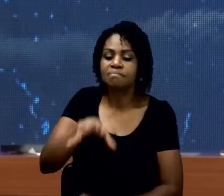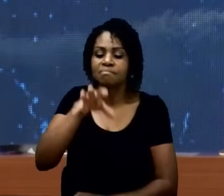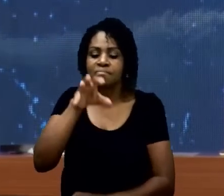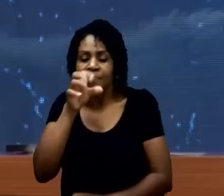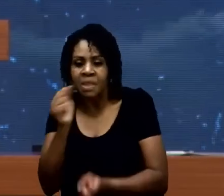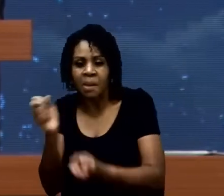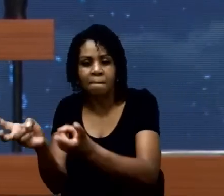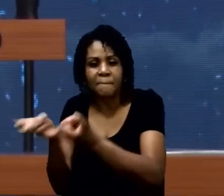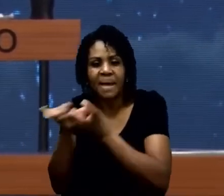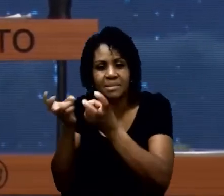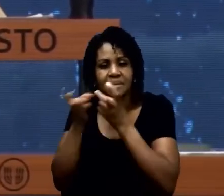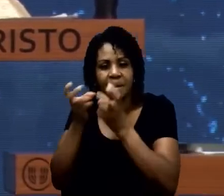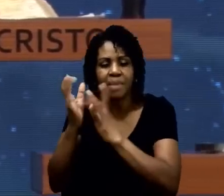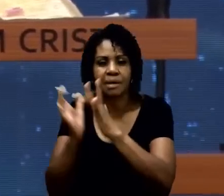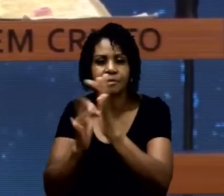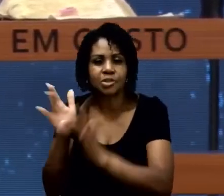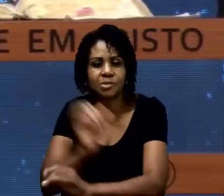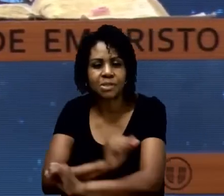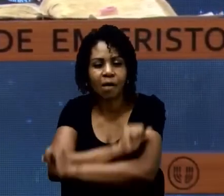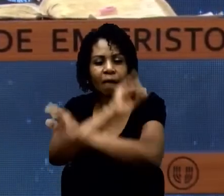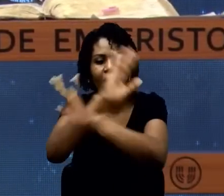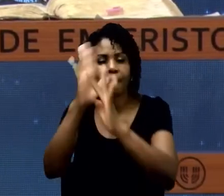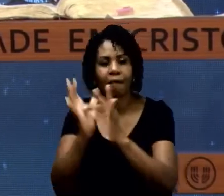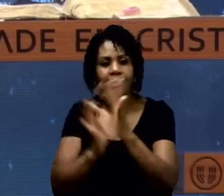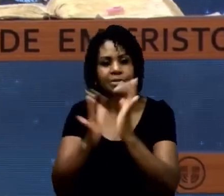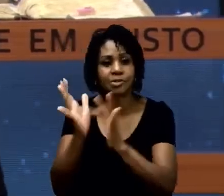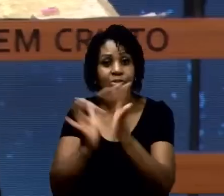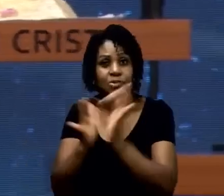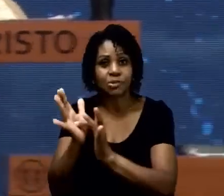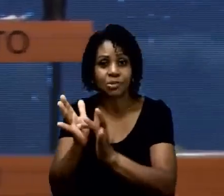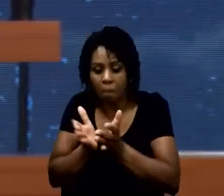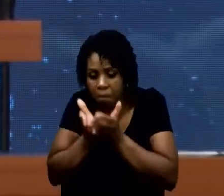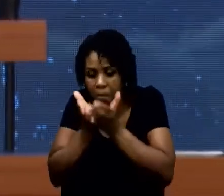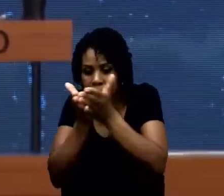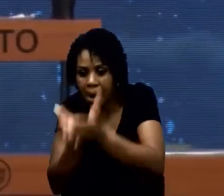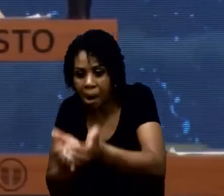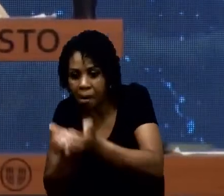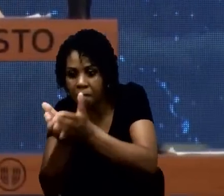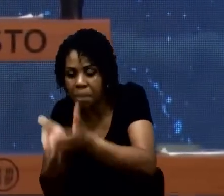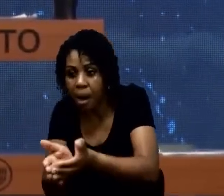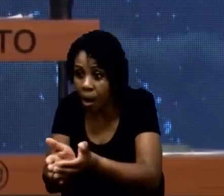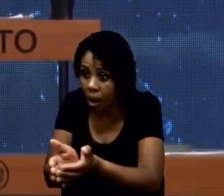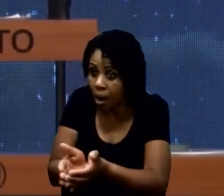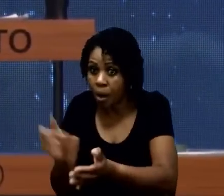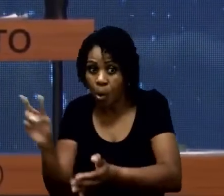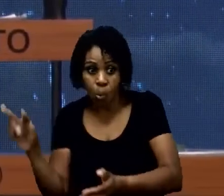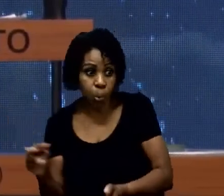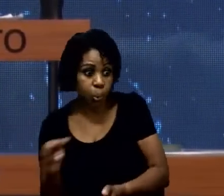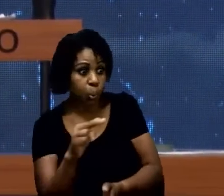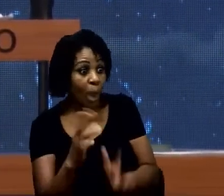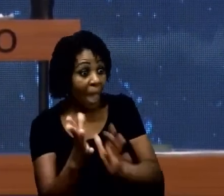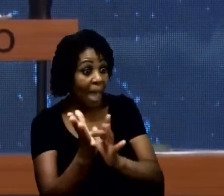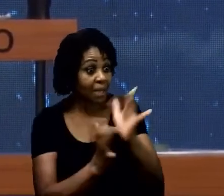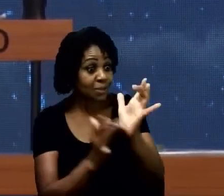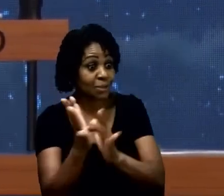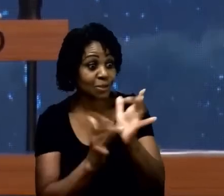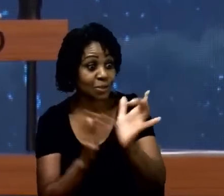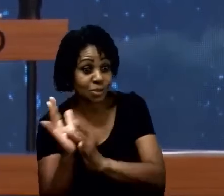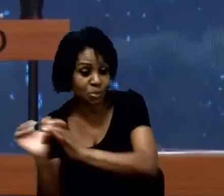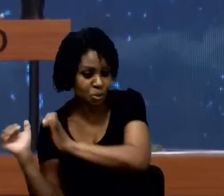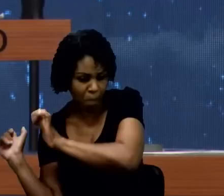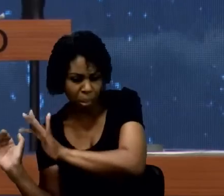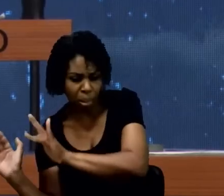unção. Reconheceram a glória de Jesus. Jesus desceu e todo mundo, é ele, ele. Gente, é ele, é ele. E uma